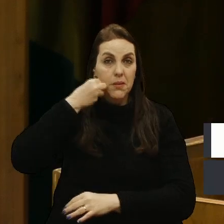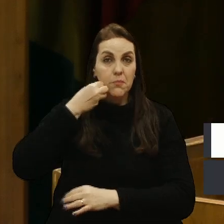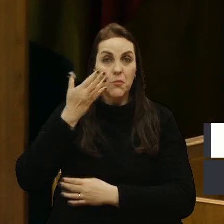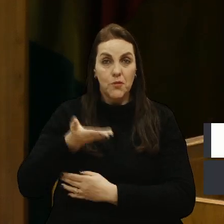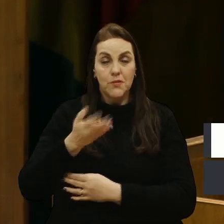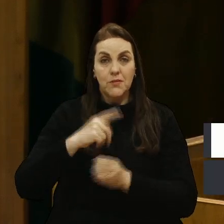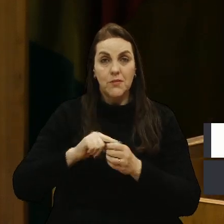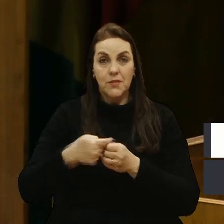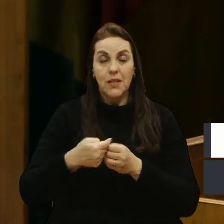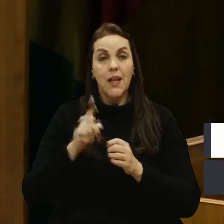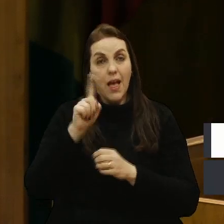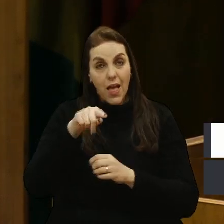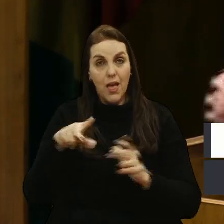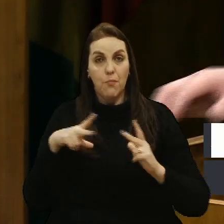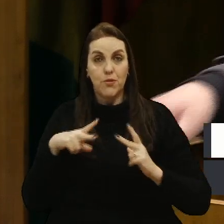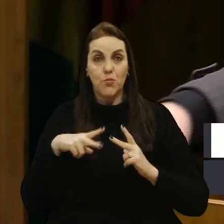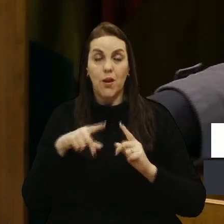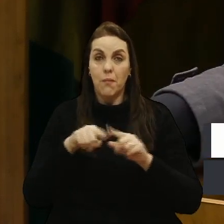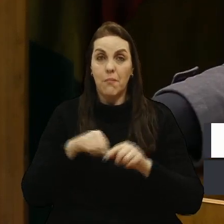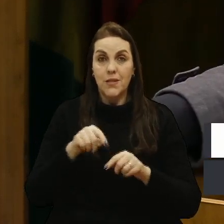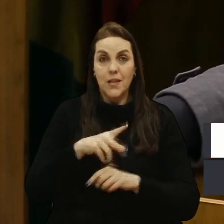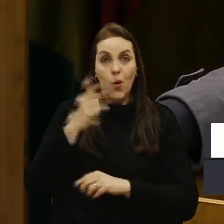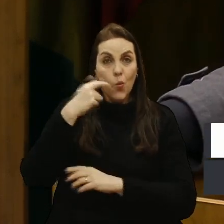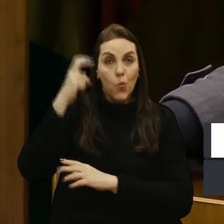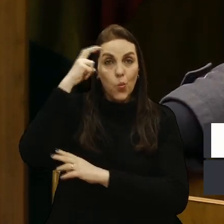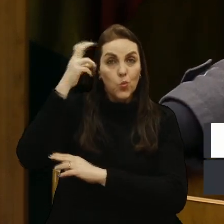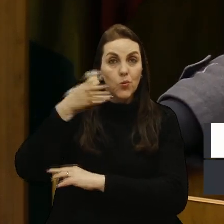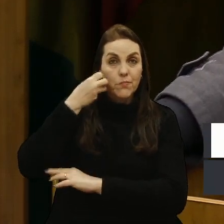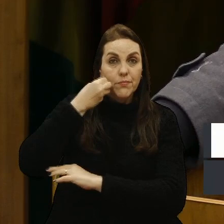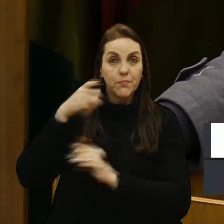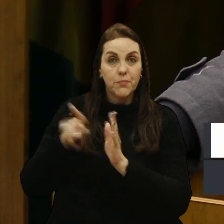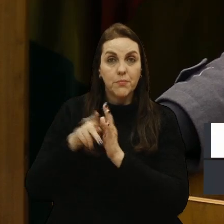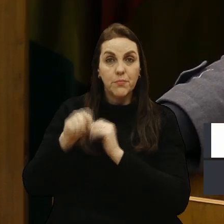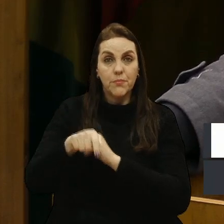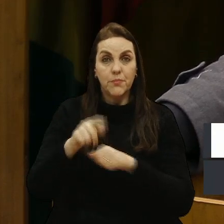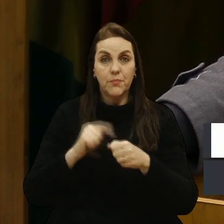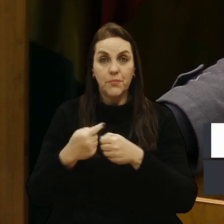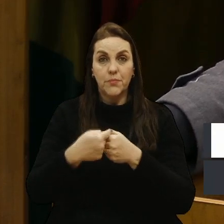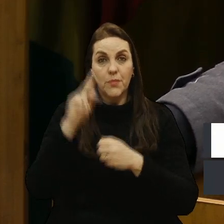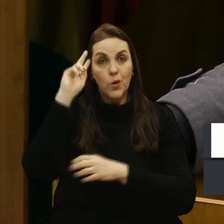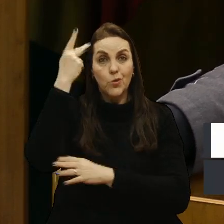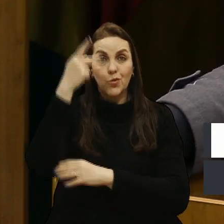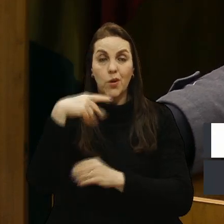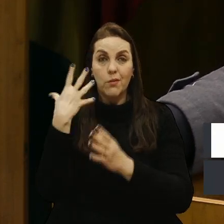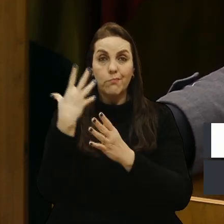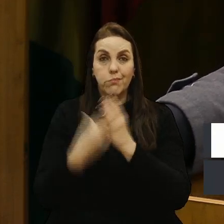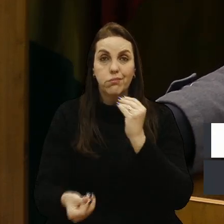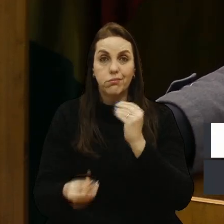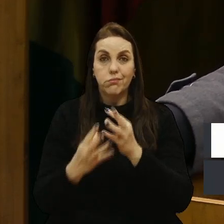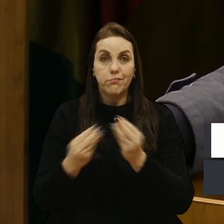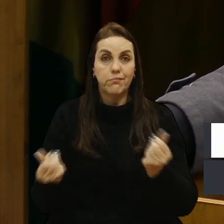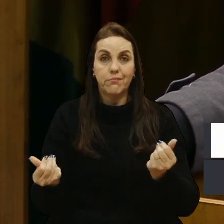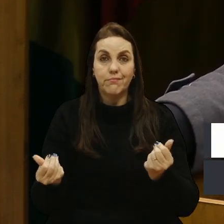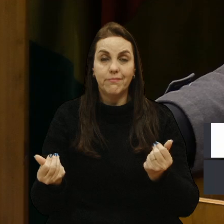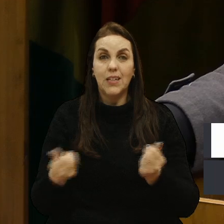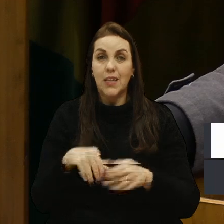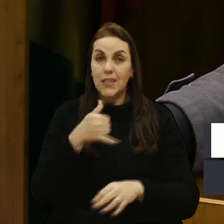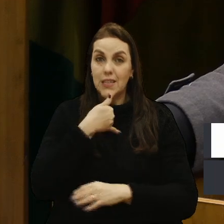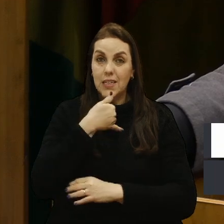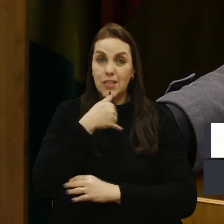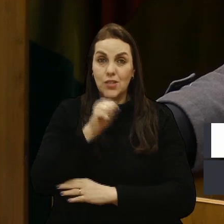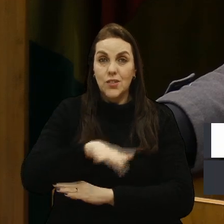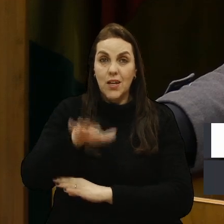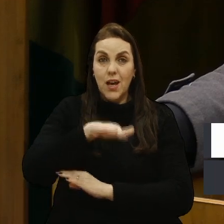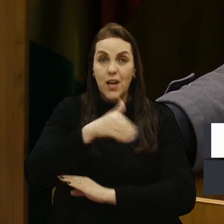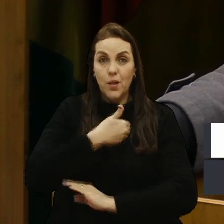fato de ser privado, mas é um patrimônio cultural da nossa cidade, e trata-se de uma história que se perde. A gente sempre fica muito triste quando espaços públicos